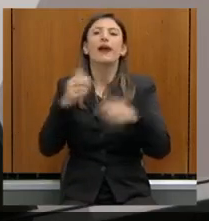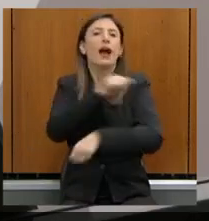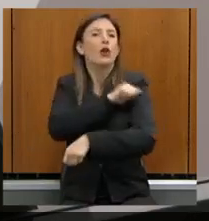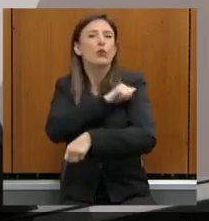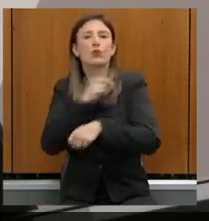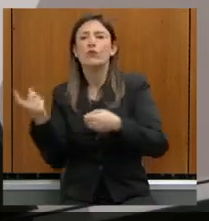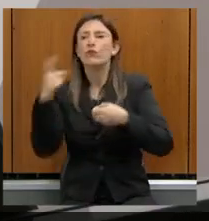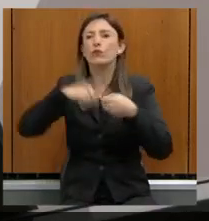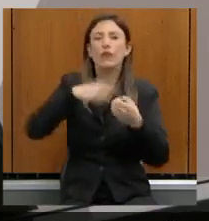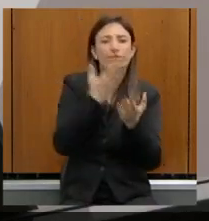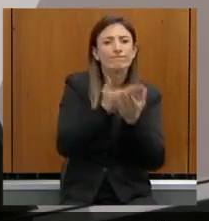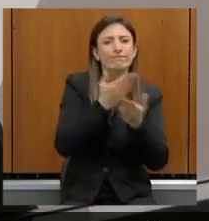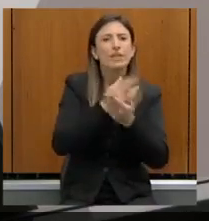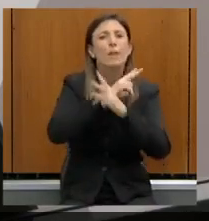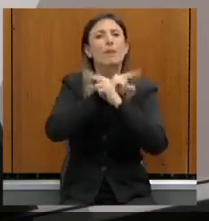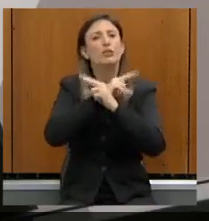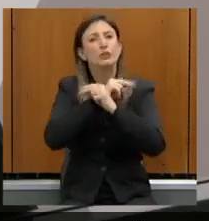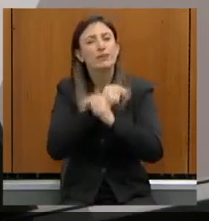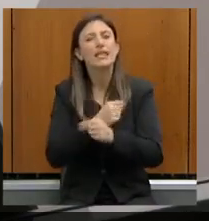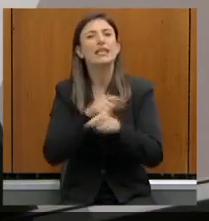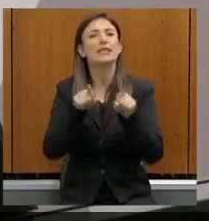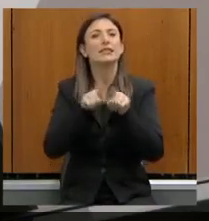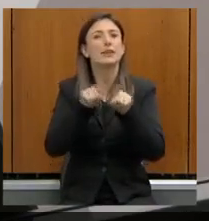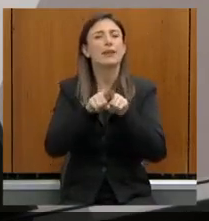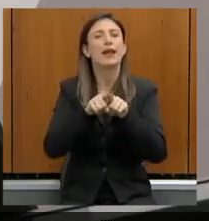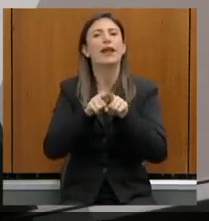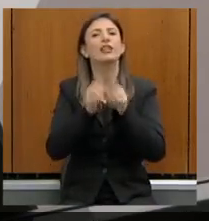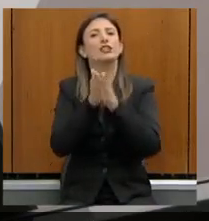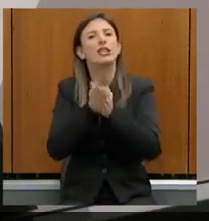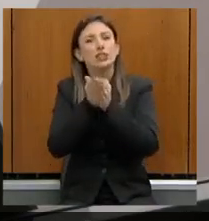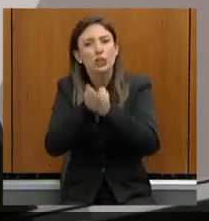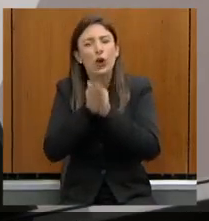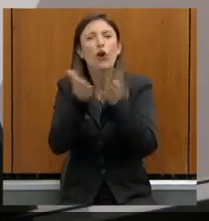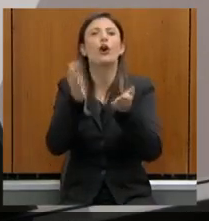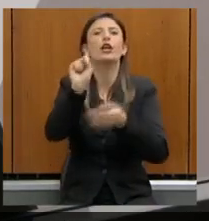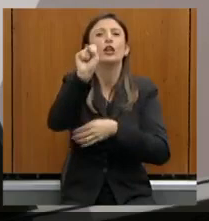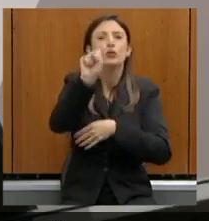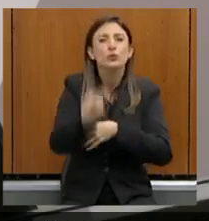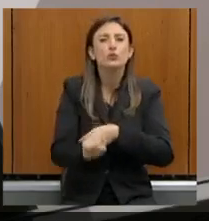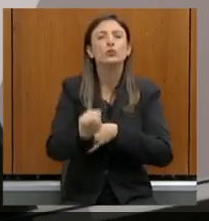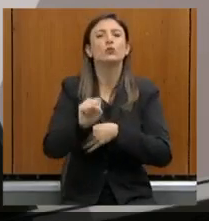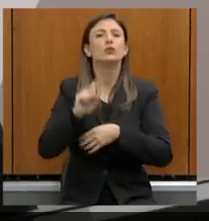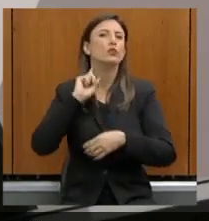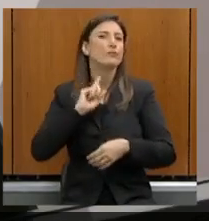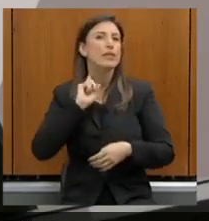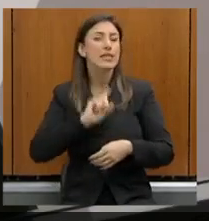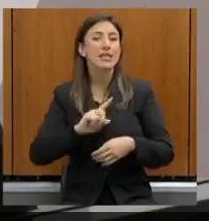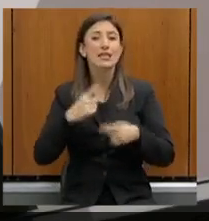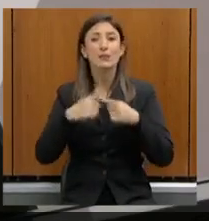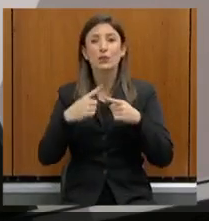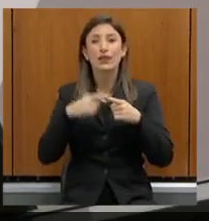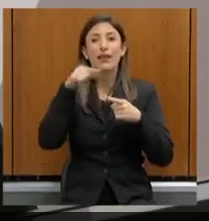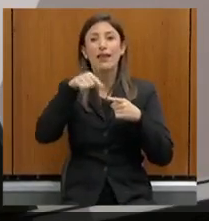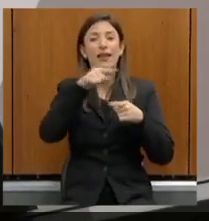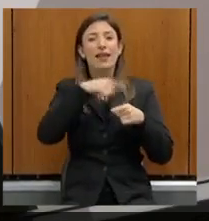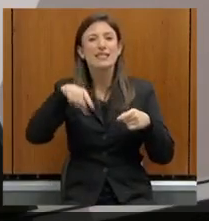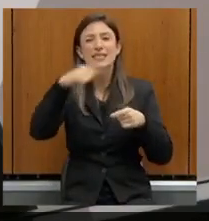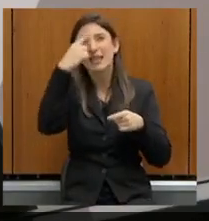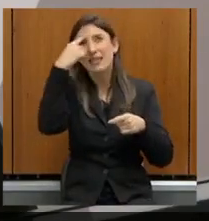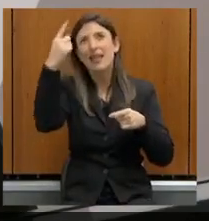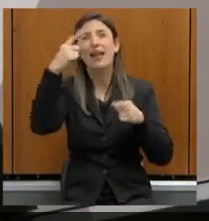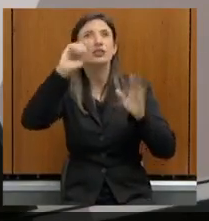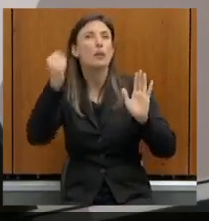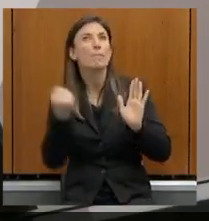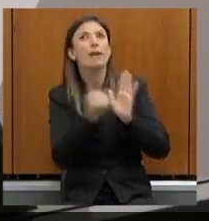para o Jequitinhonha, para o Sul de Minas, porque a ideia de patrimônio histórico em Minas Gerais também está muito equivocada, viu,